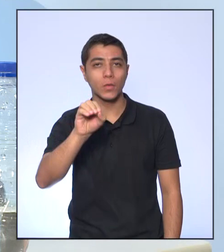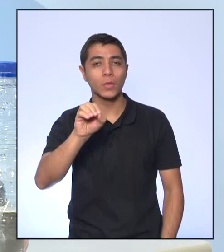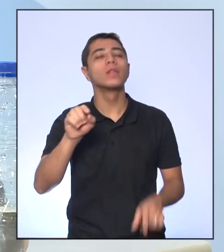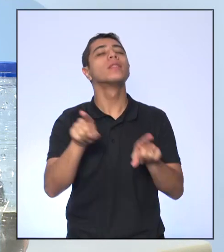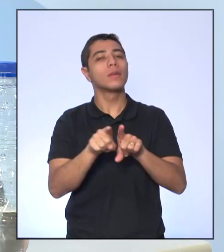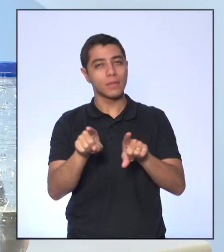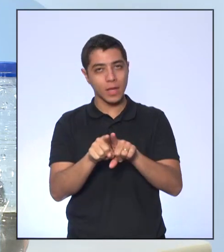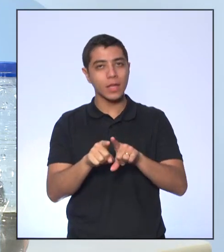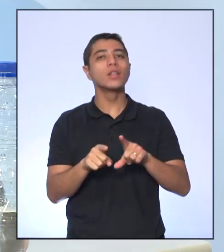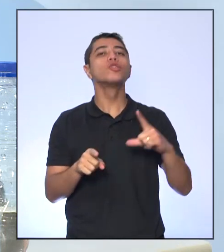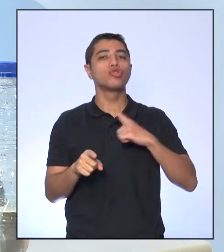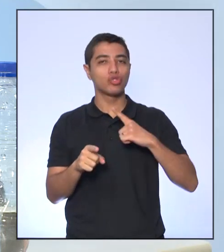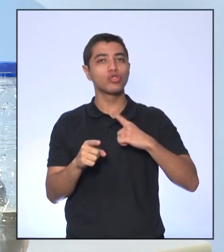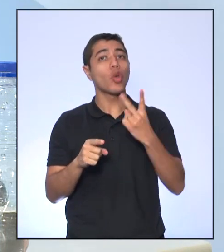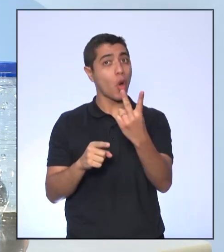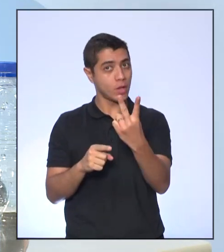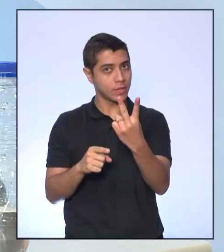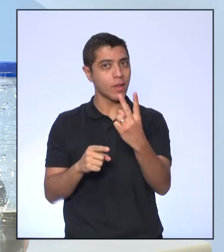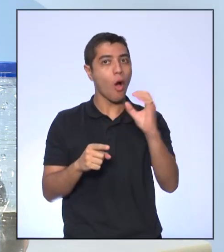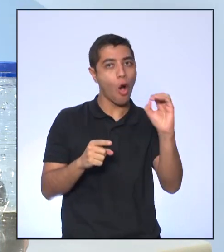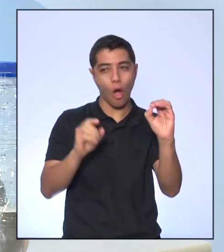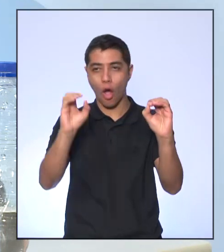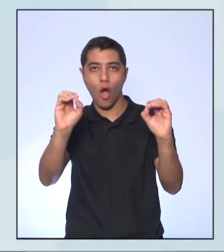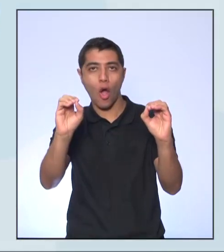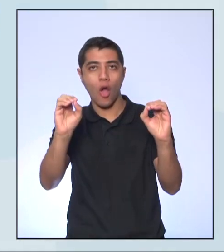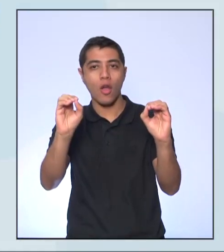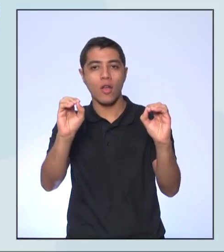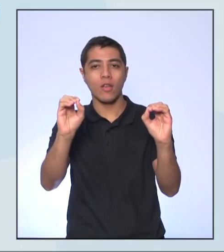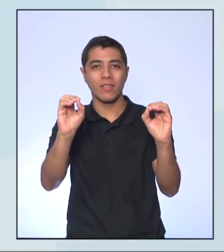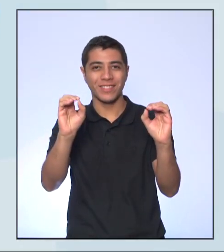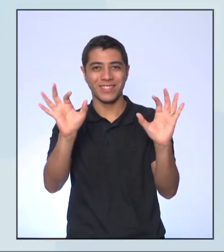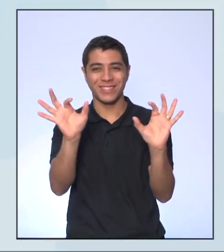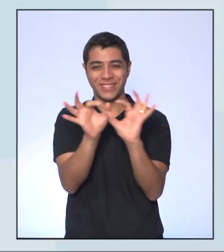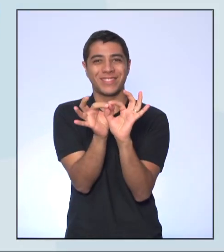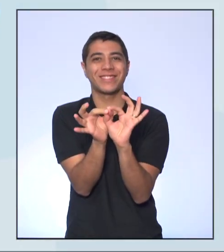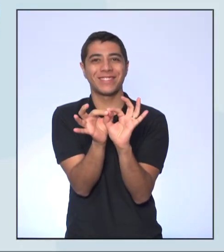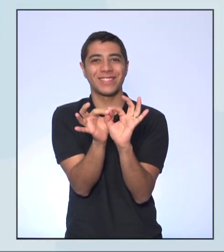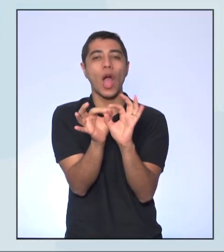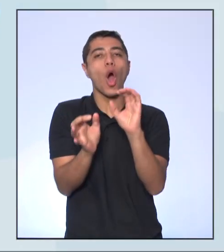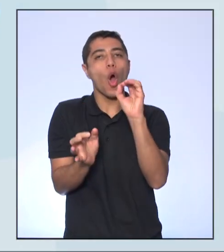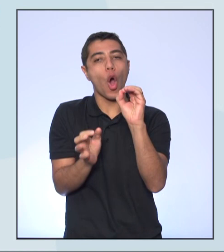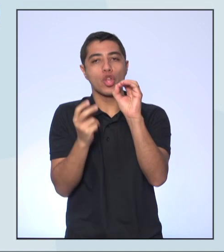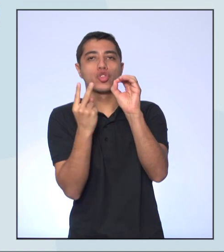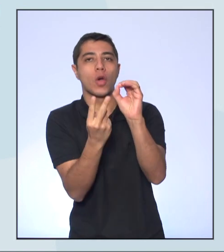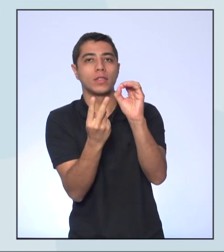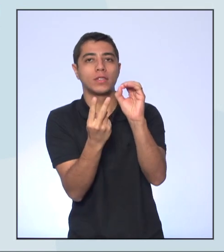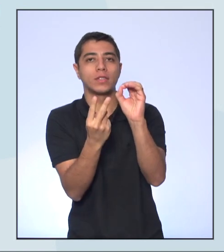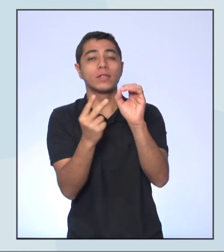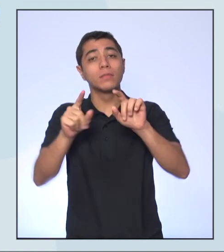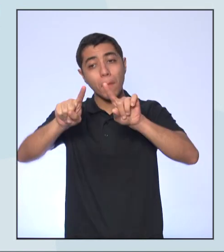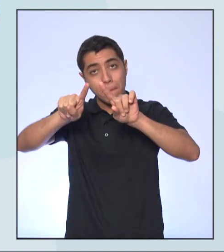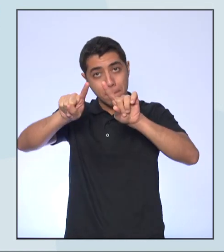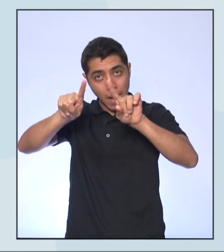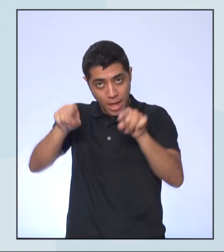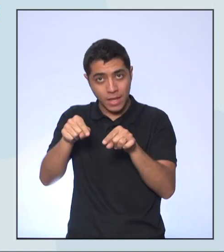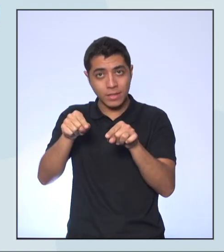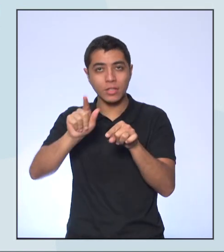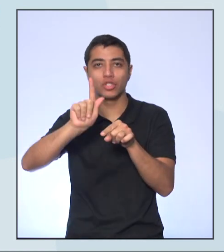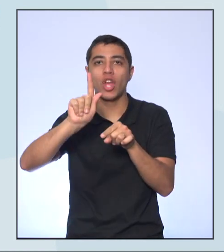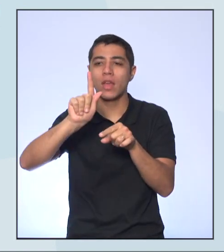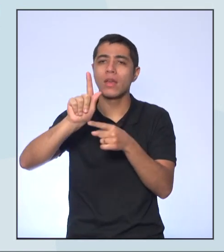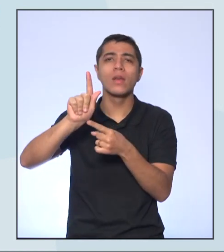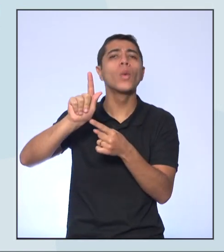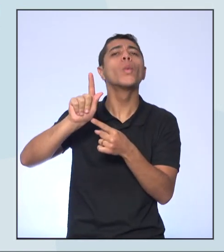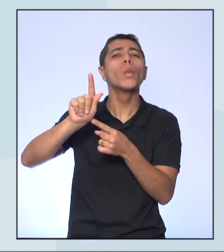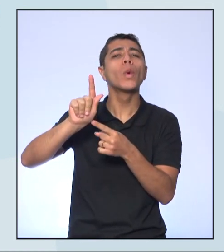aparece um 2 pequenininho, e entre parênteses aparece um Gzinho, indicando o estado físico dele, que é gasoso. E